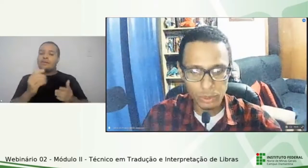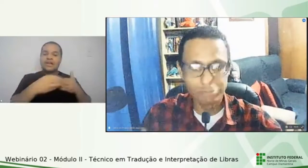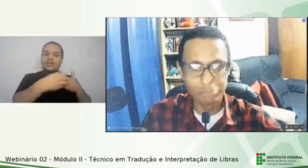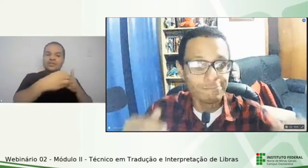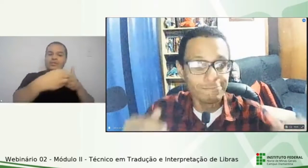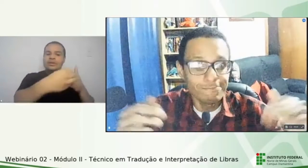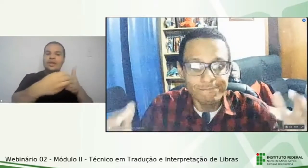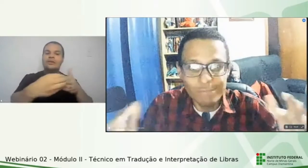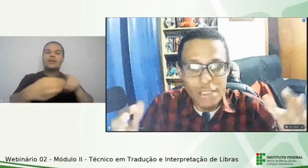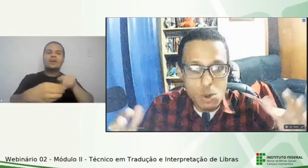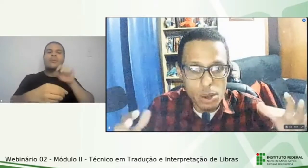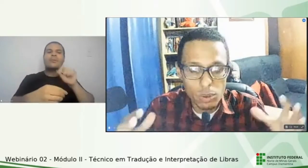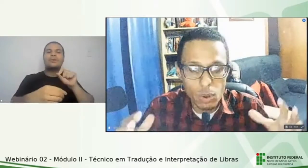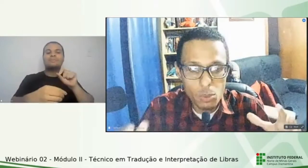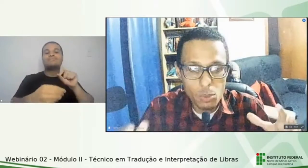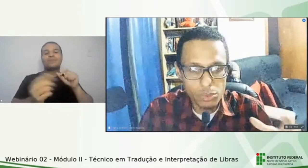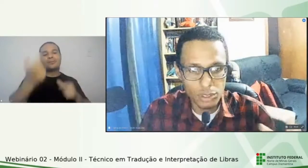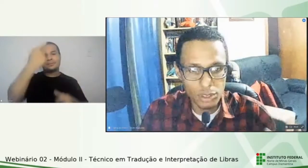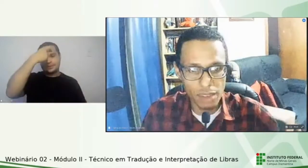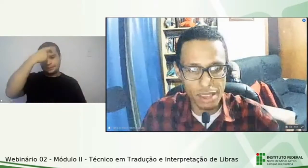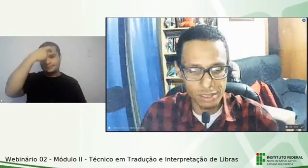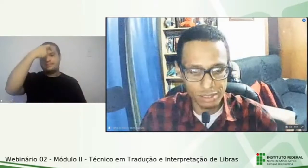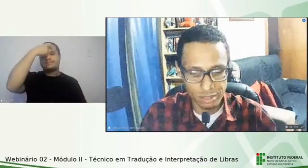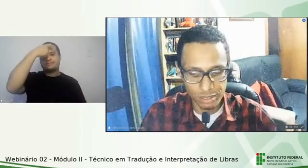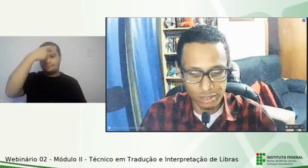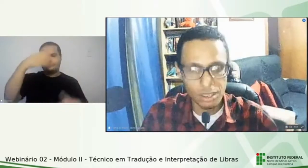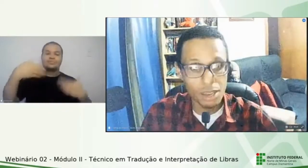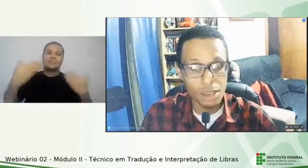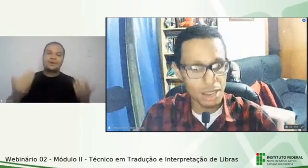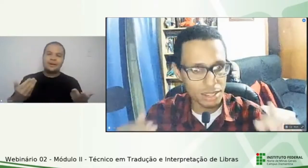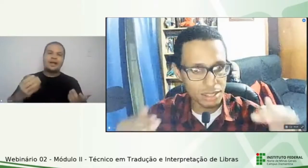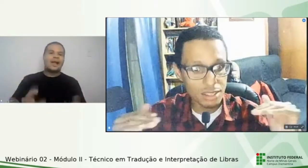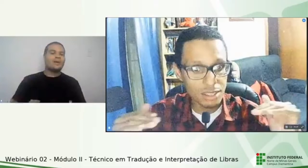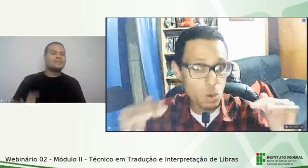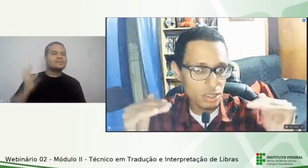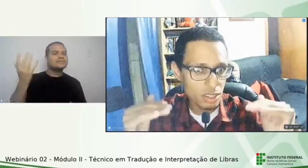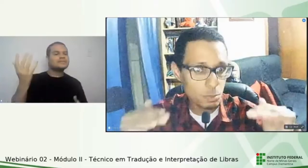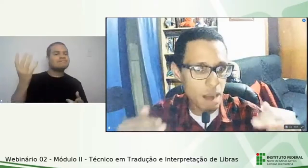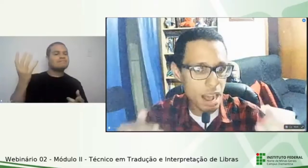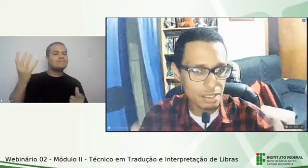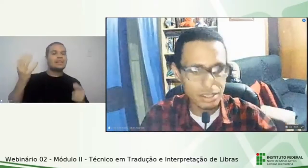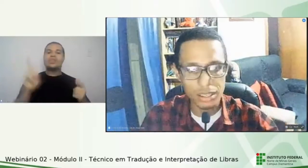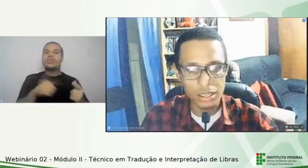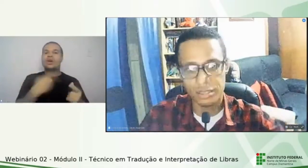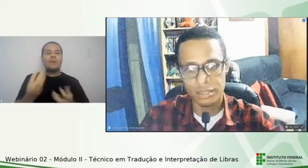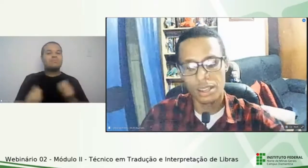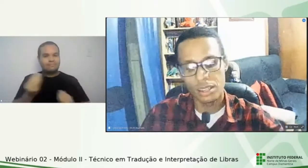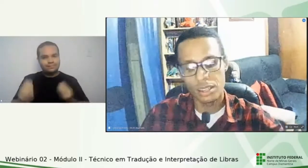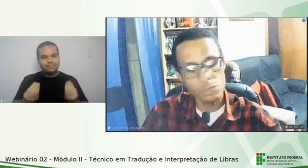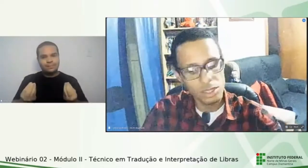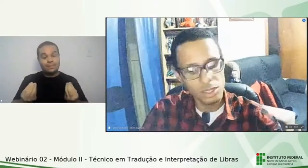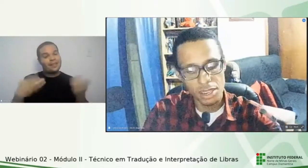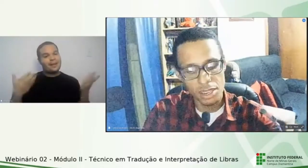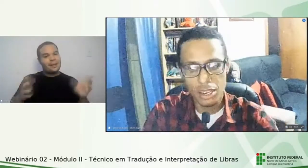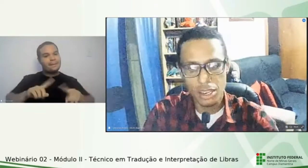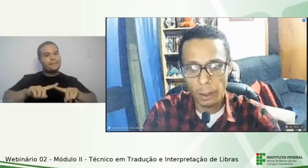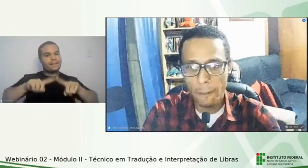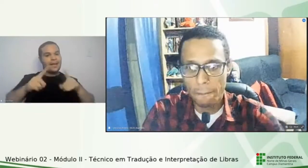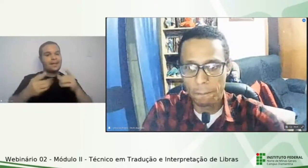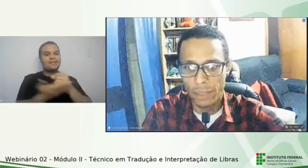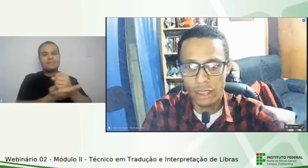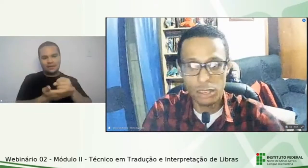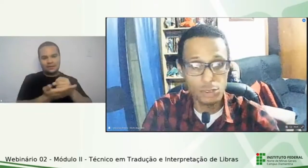fato, e agora? Como que você vai? Mas existem coisas básicas que você tem que